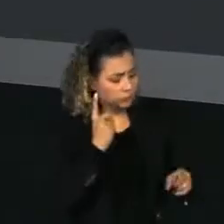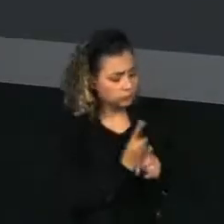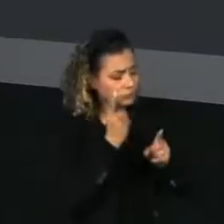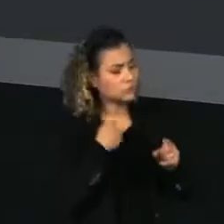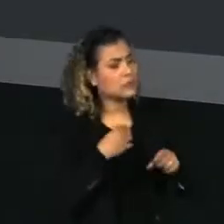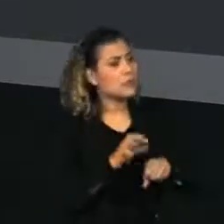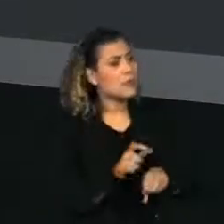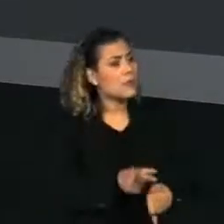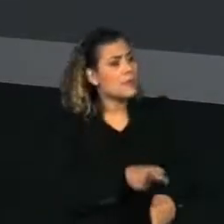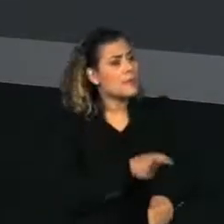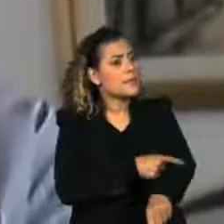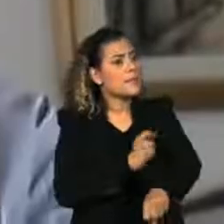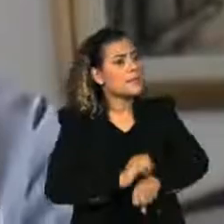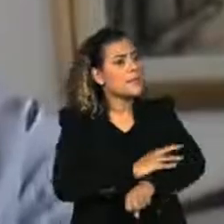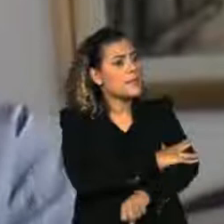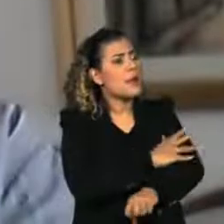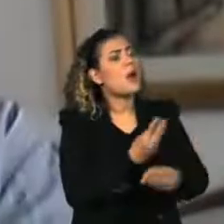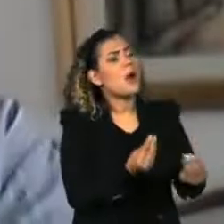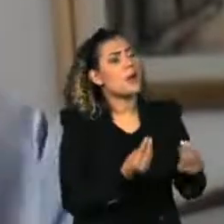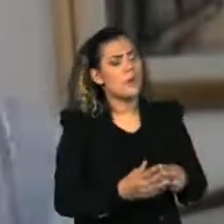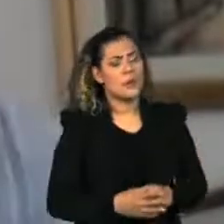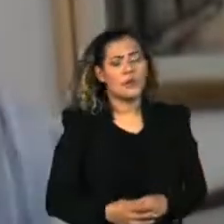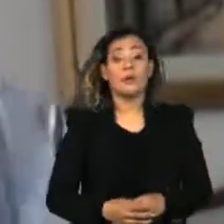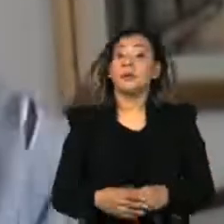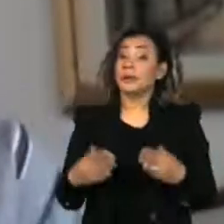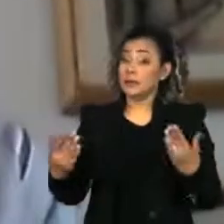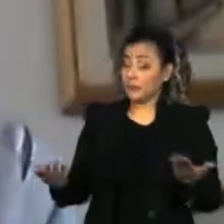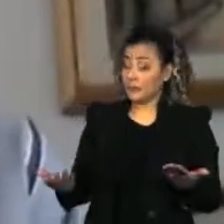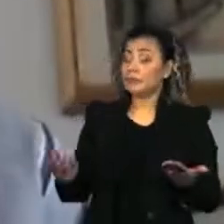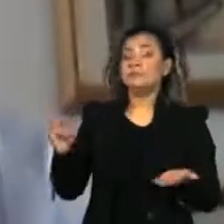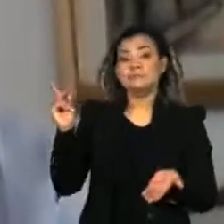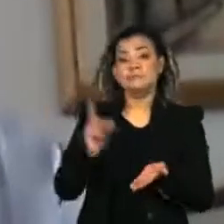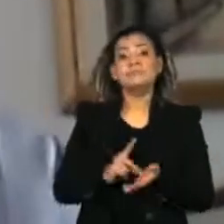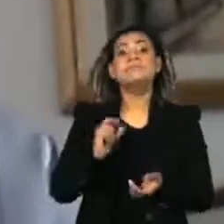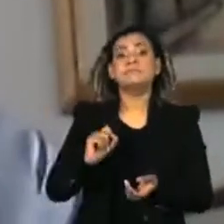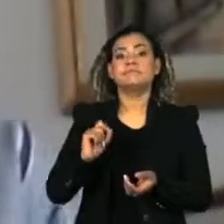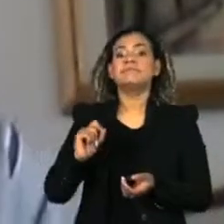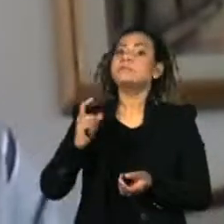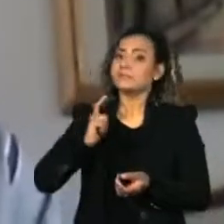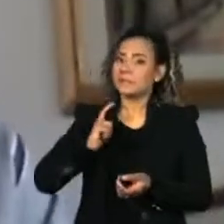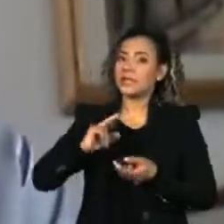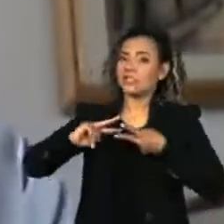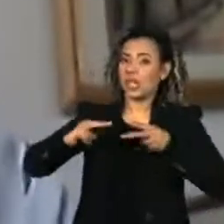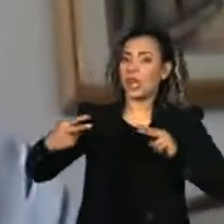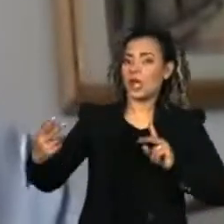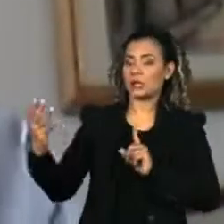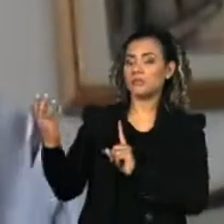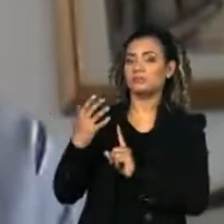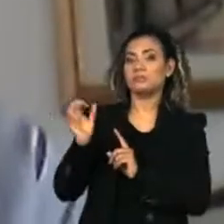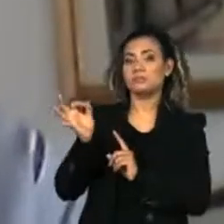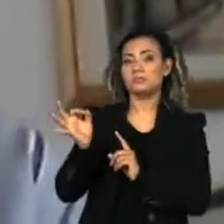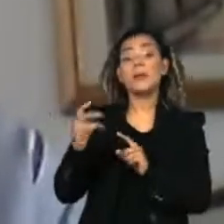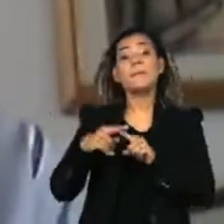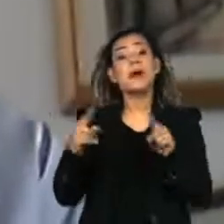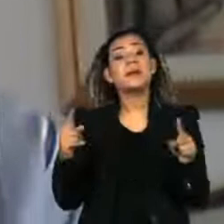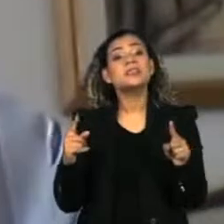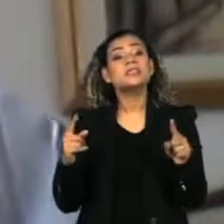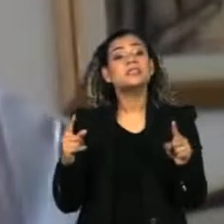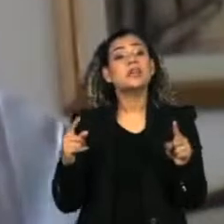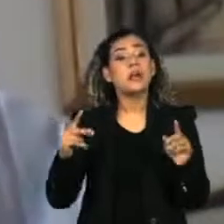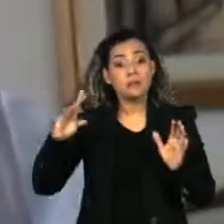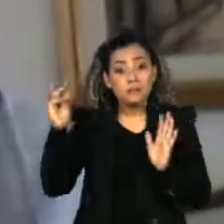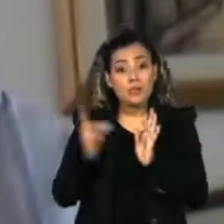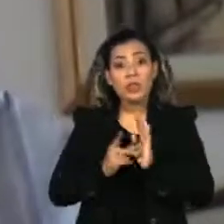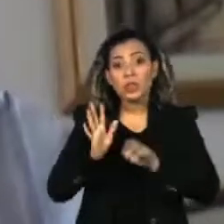os primeiros sintomas? O fato de existir uma predisposição genética não significa